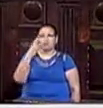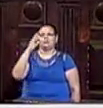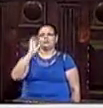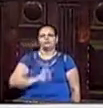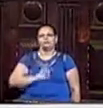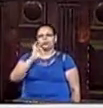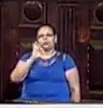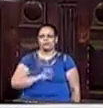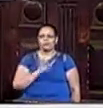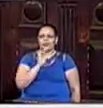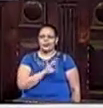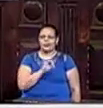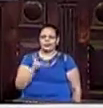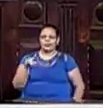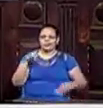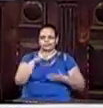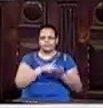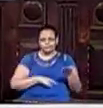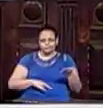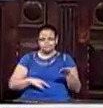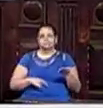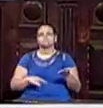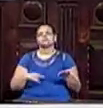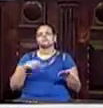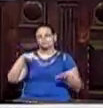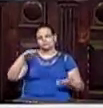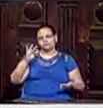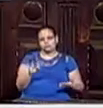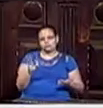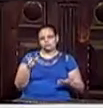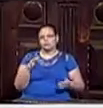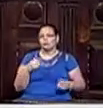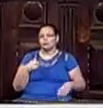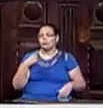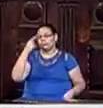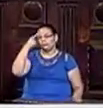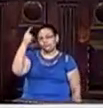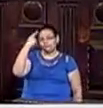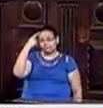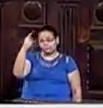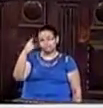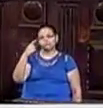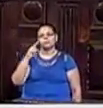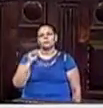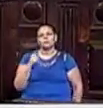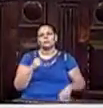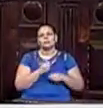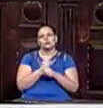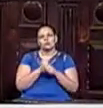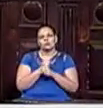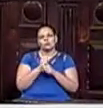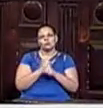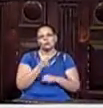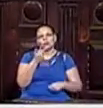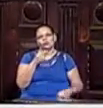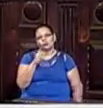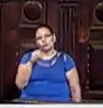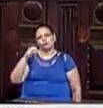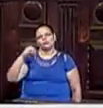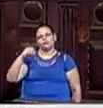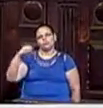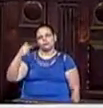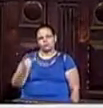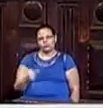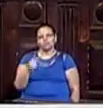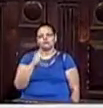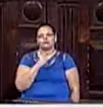de cada nota fiscal. E aí me lembrava, deputada Lucinha, que em 2007